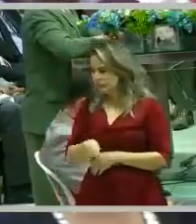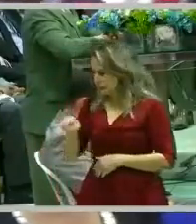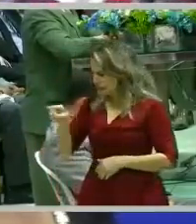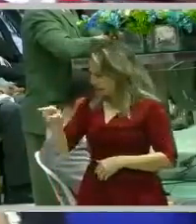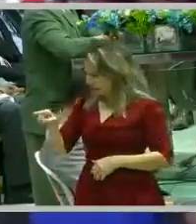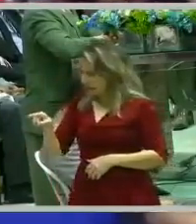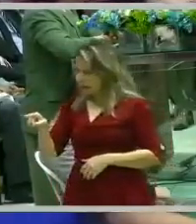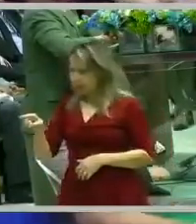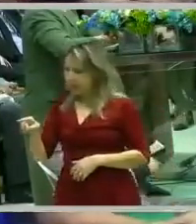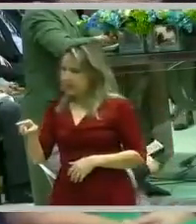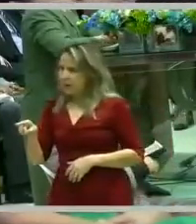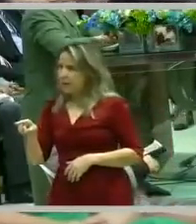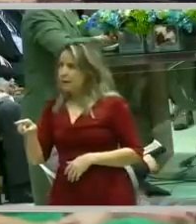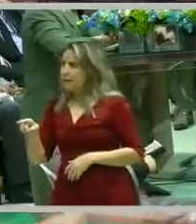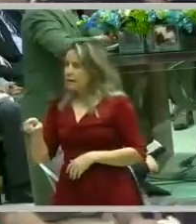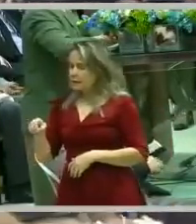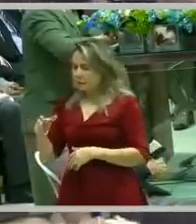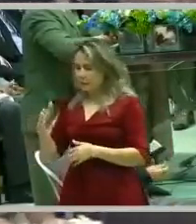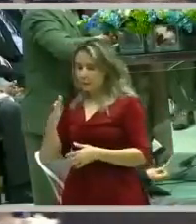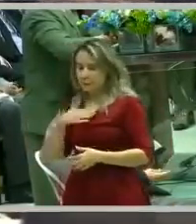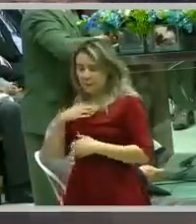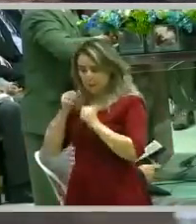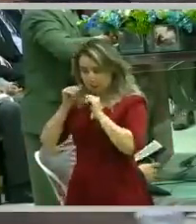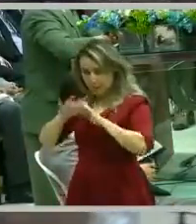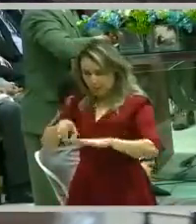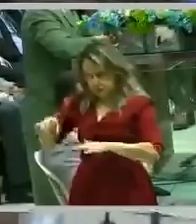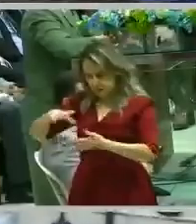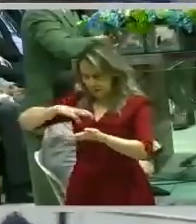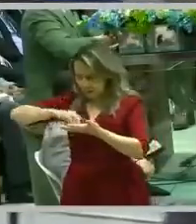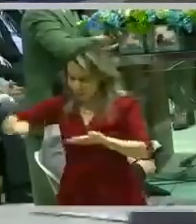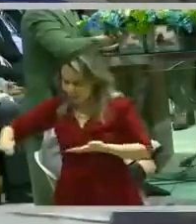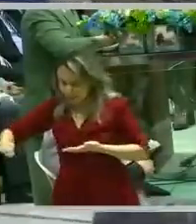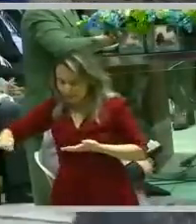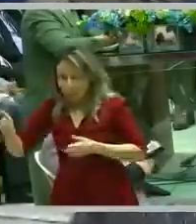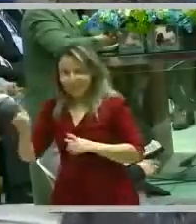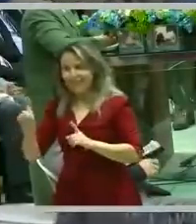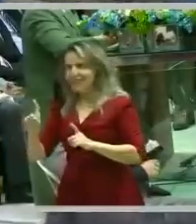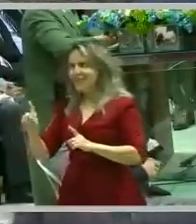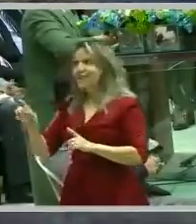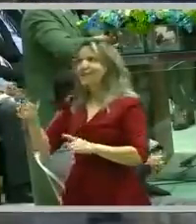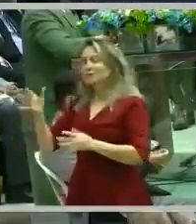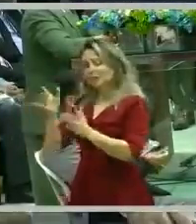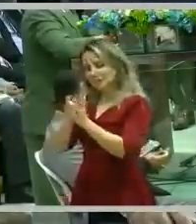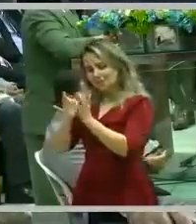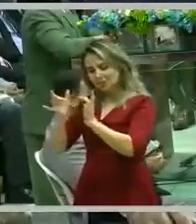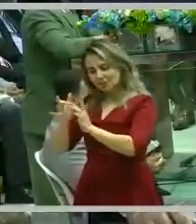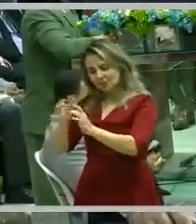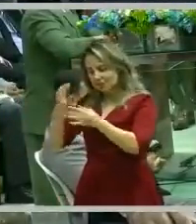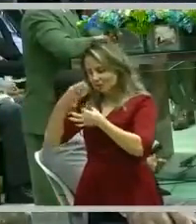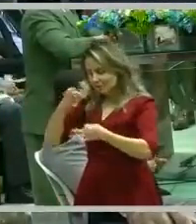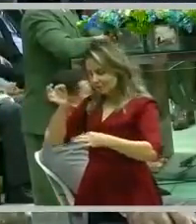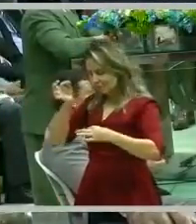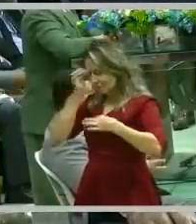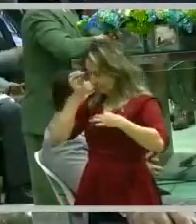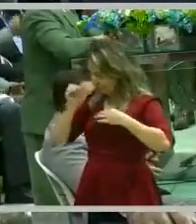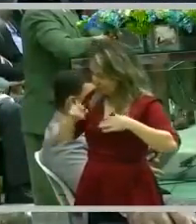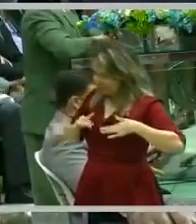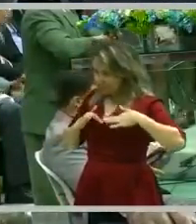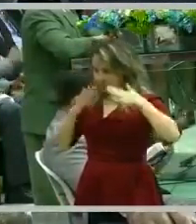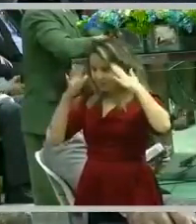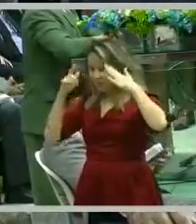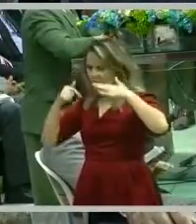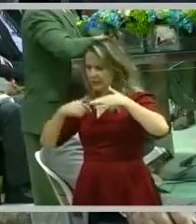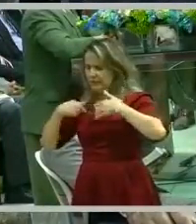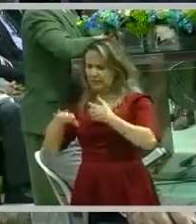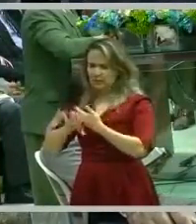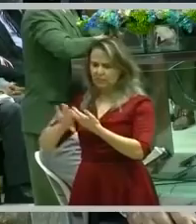roubar minha bênção. Tu não vai roubar. Jesus me encheu. Jesus me encheu. E eu vou me desviar de ti.